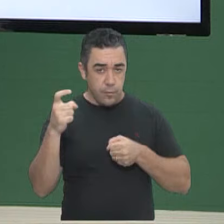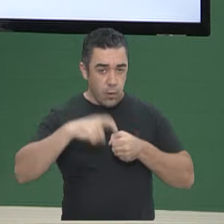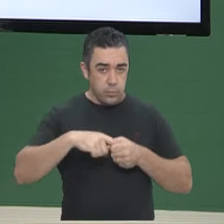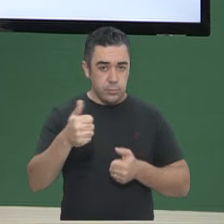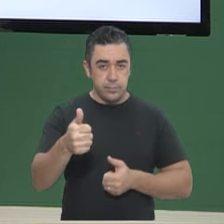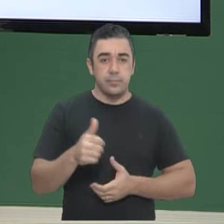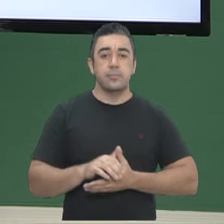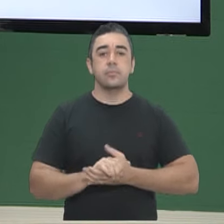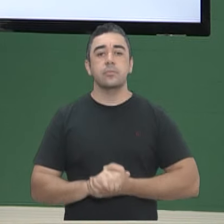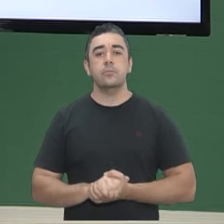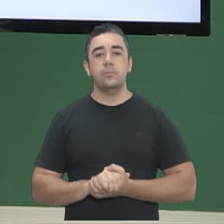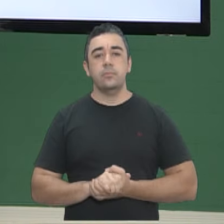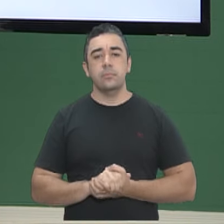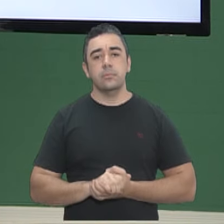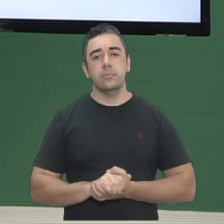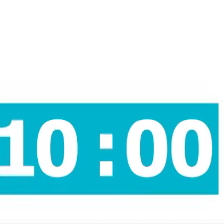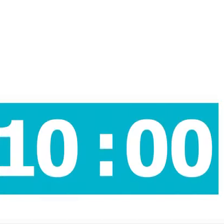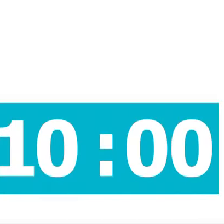volta.